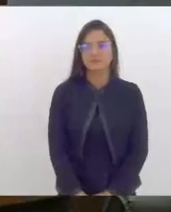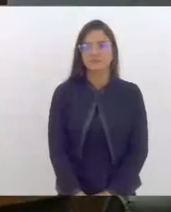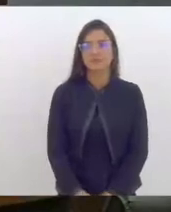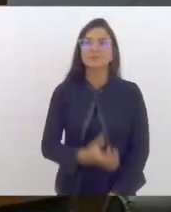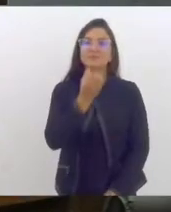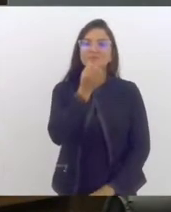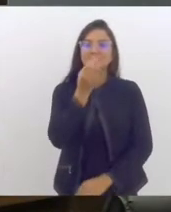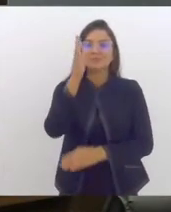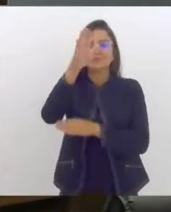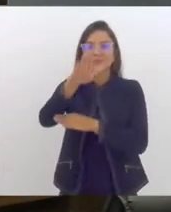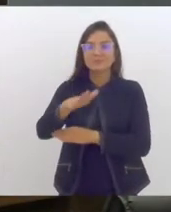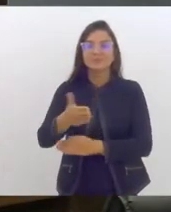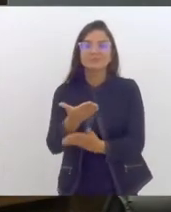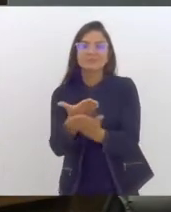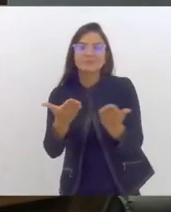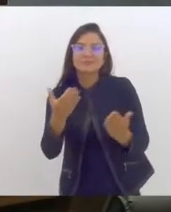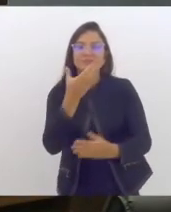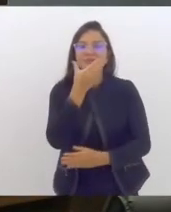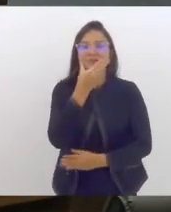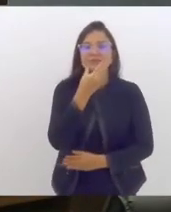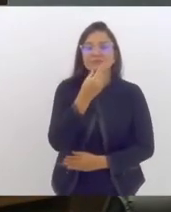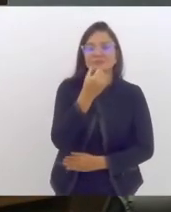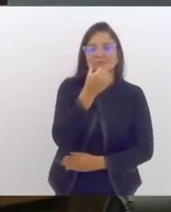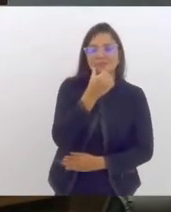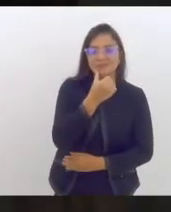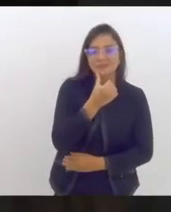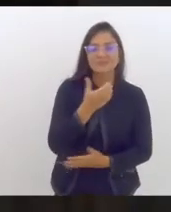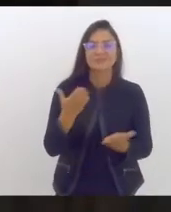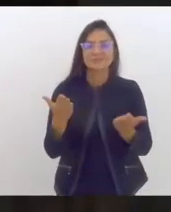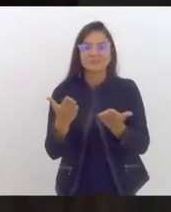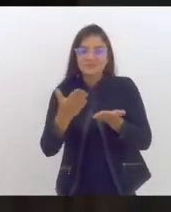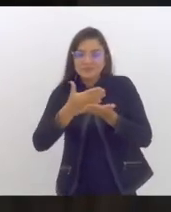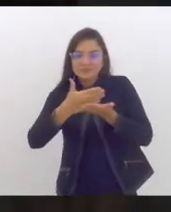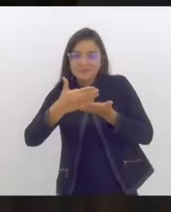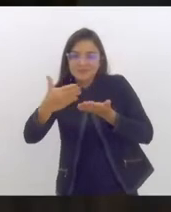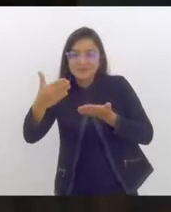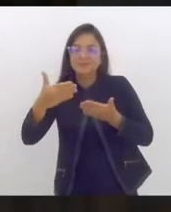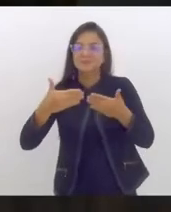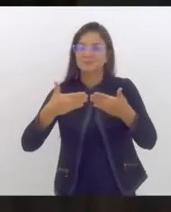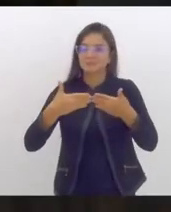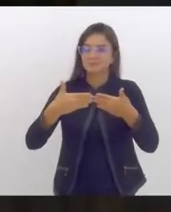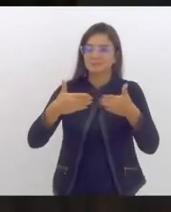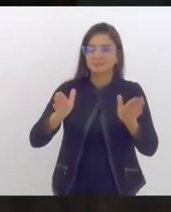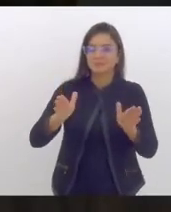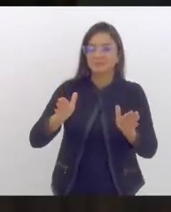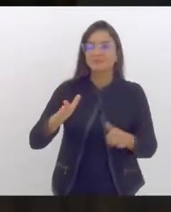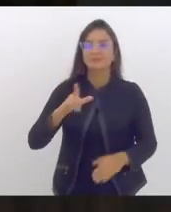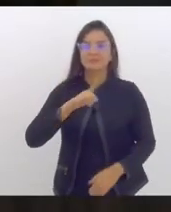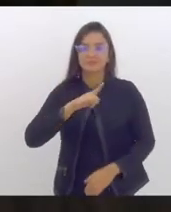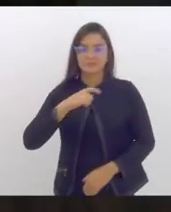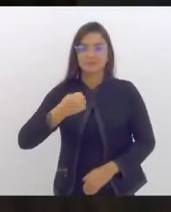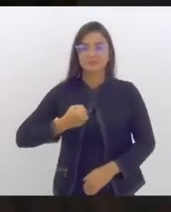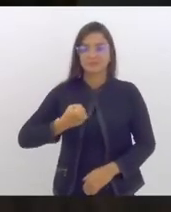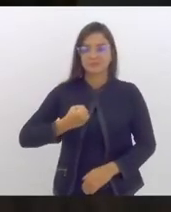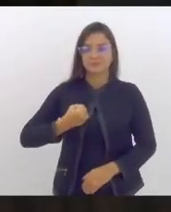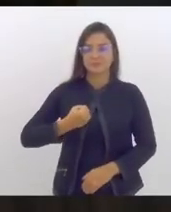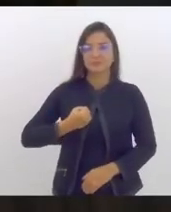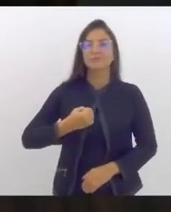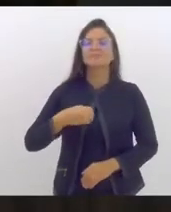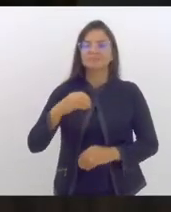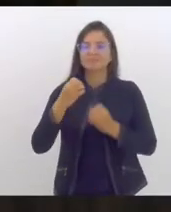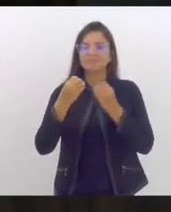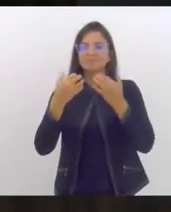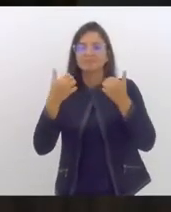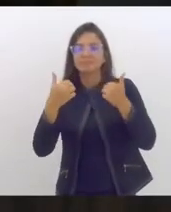Boa tarde a todas e todos. Inicia-se o expediente inicial. Havendo o número legal e sob a proteção de